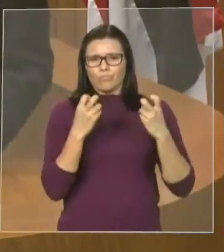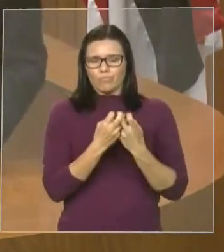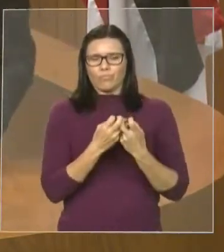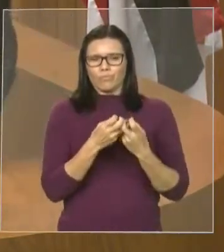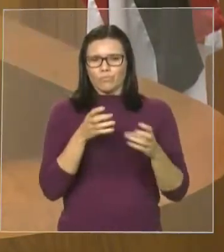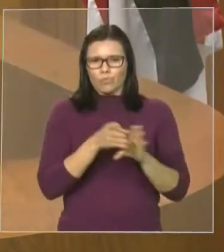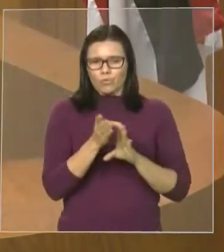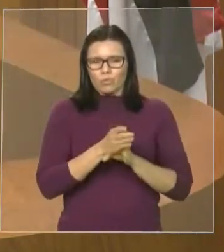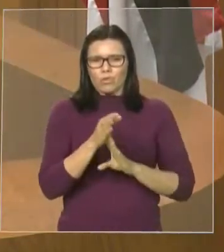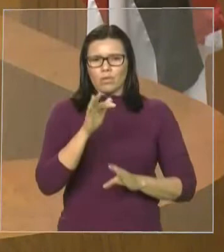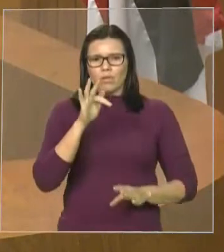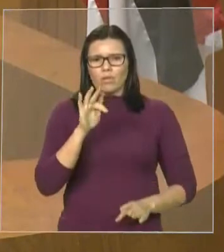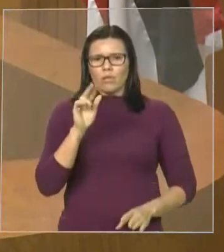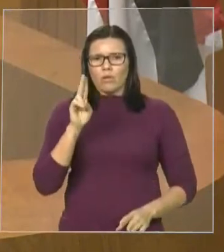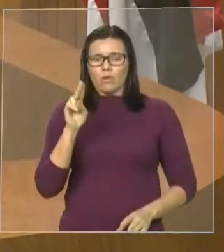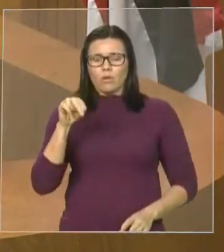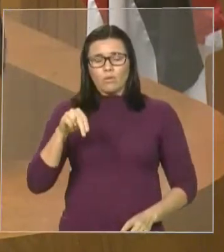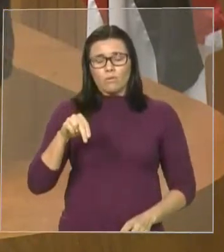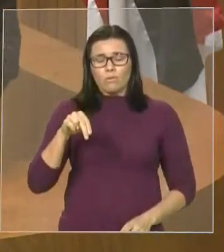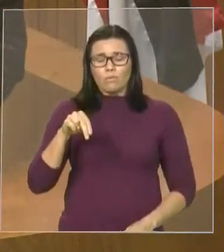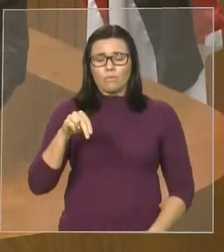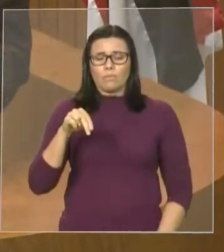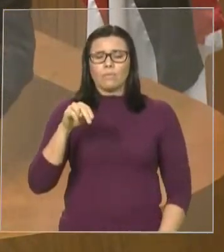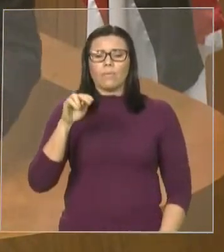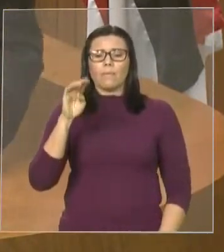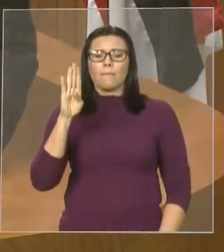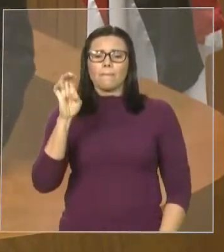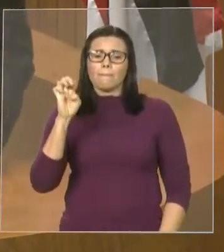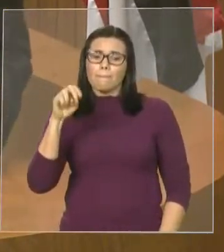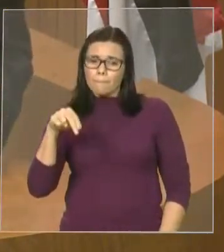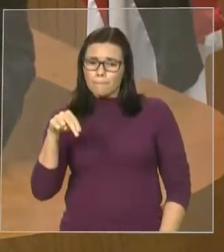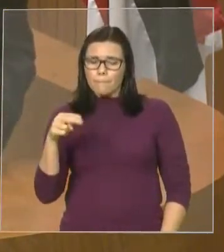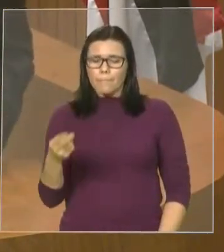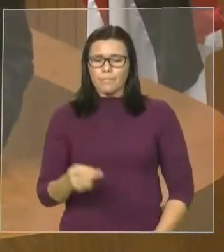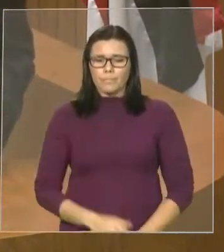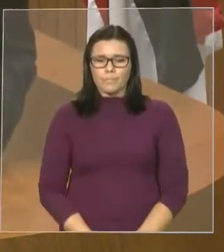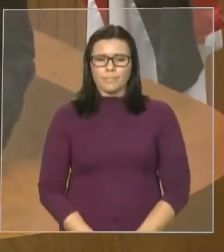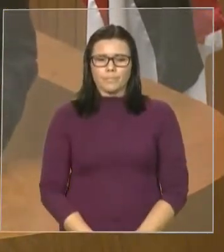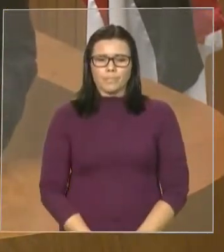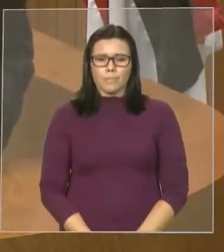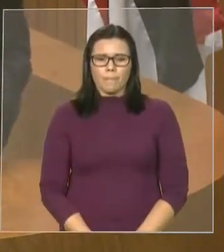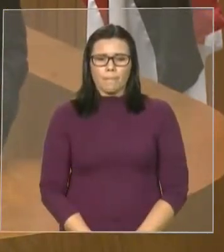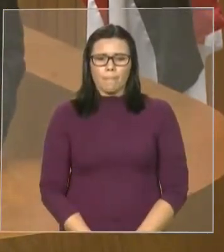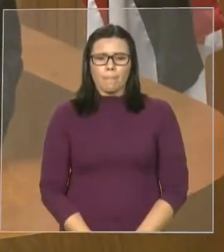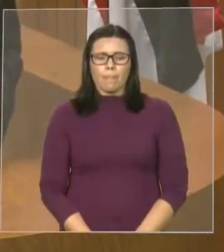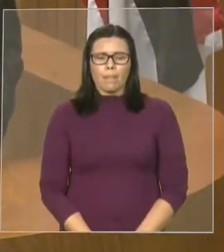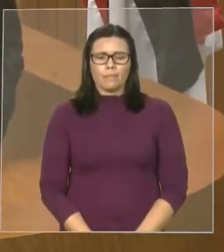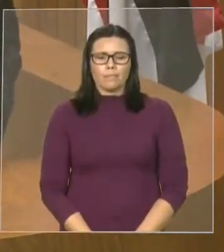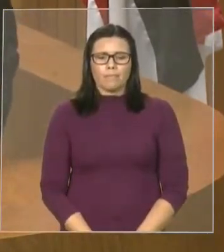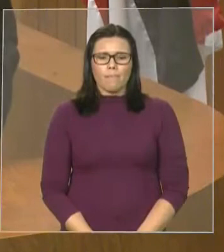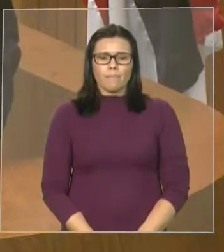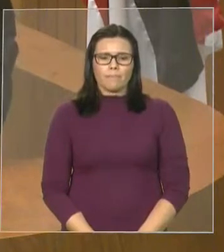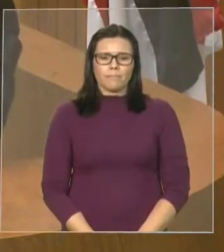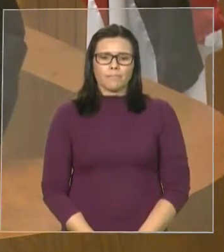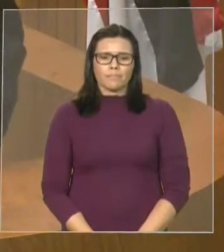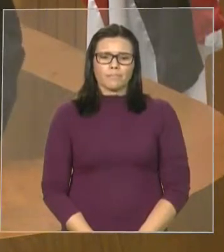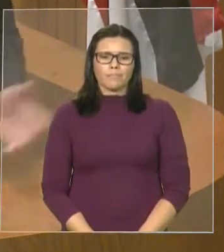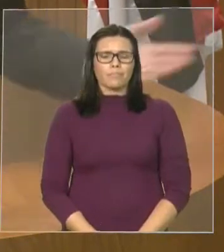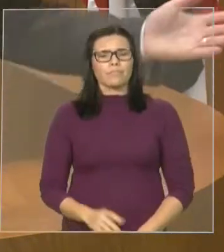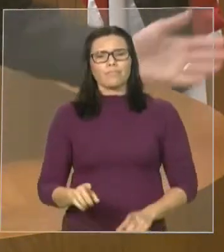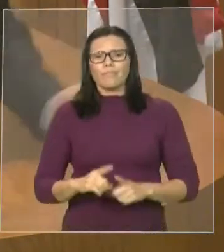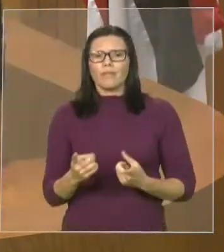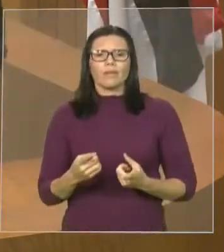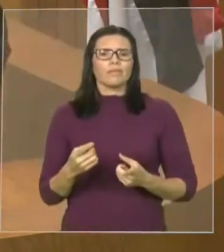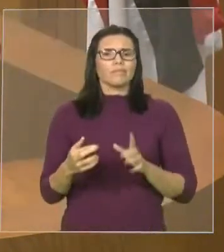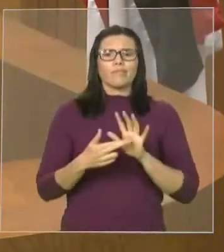Poder Judiciário serem aprovados na maior rapidez possível, mas estão sendo retirados os representantes do Poder Judiciário